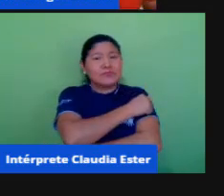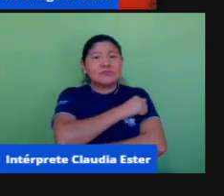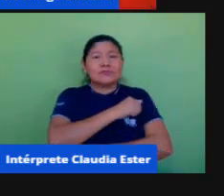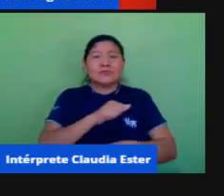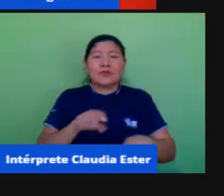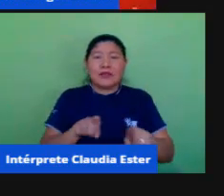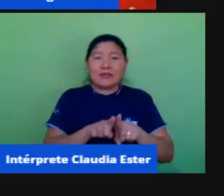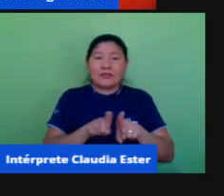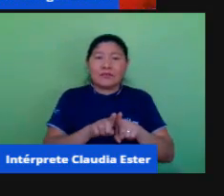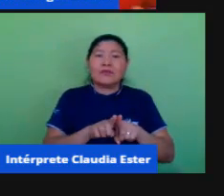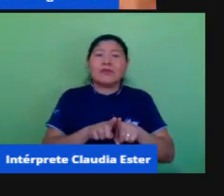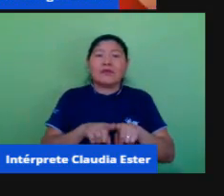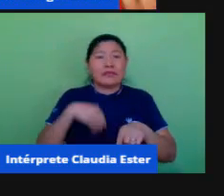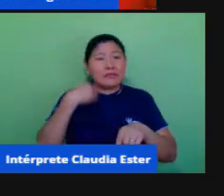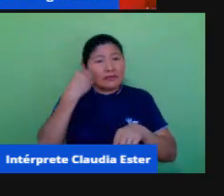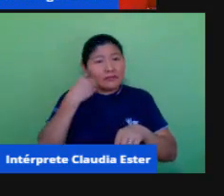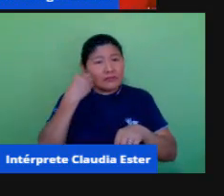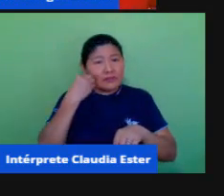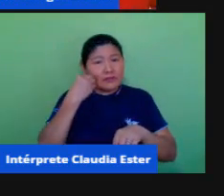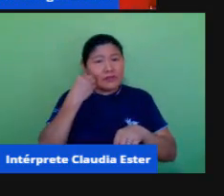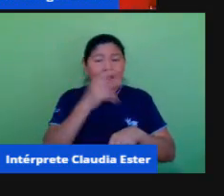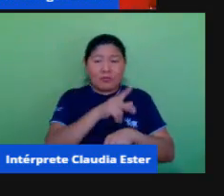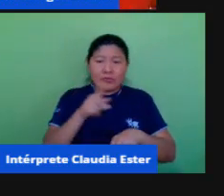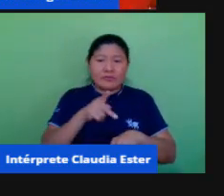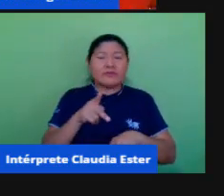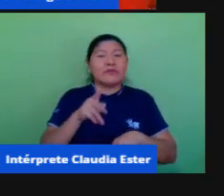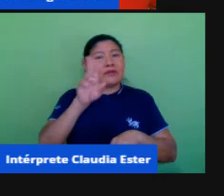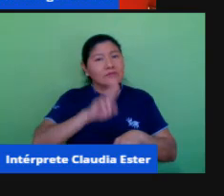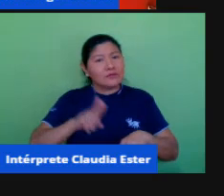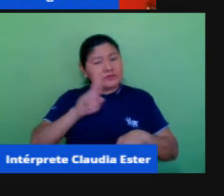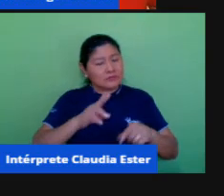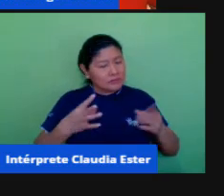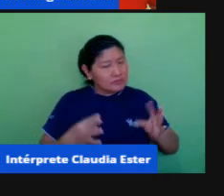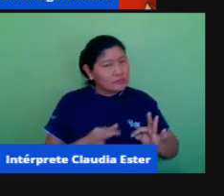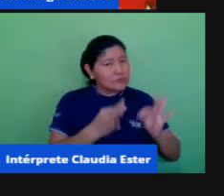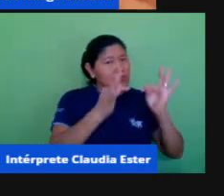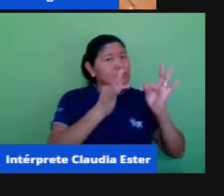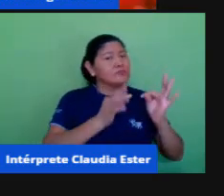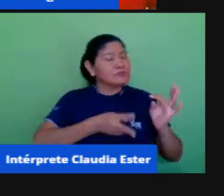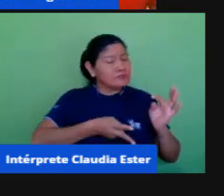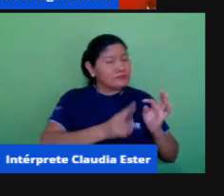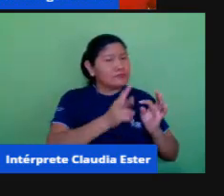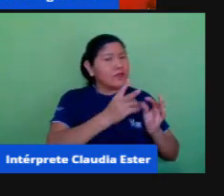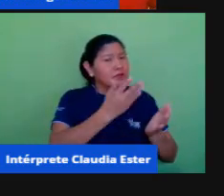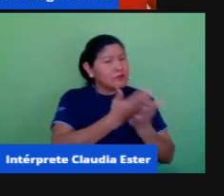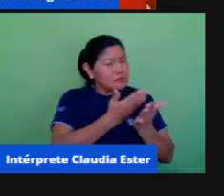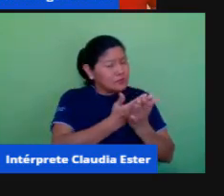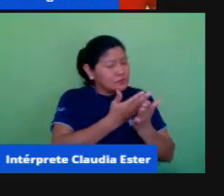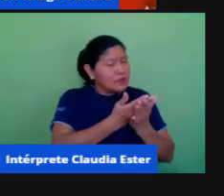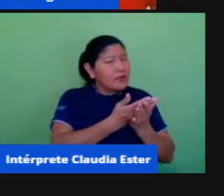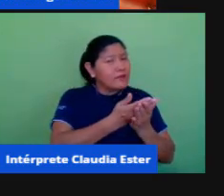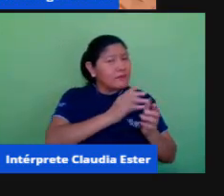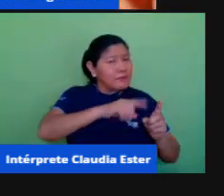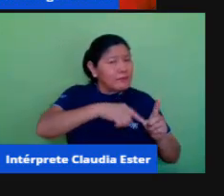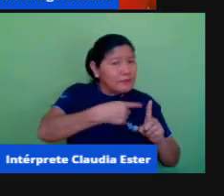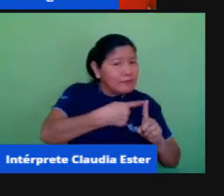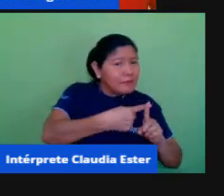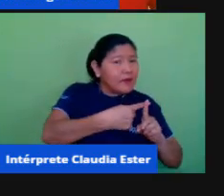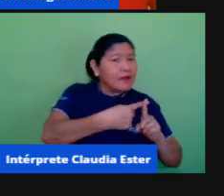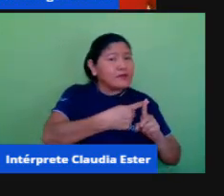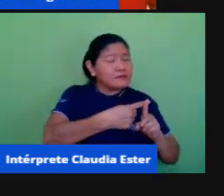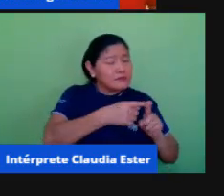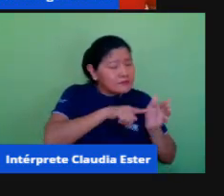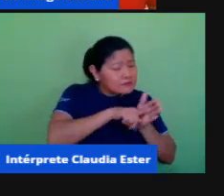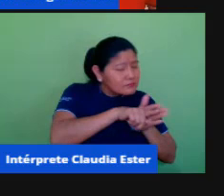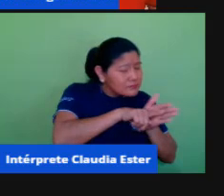estar preparado que ele vai ter que lidar com tecnologias educacionais. Ele vai ter que estudar um pouquinho mais, ele vai ter que